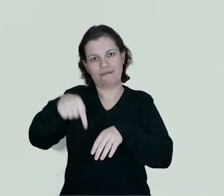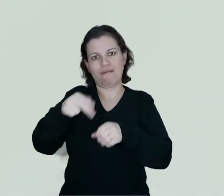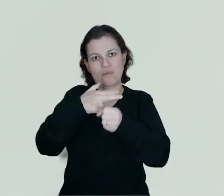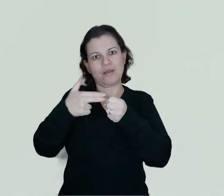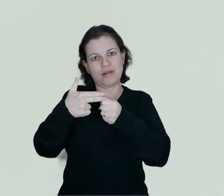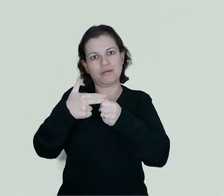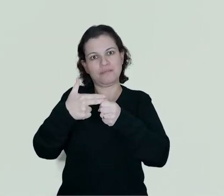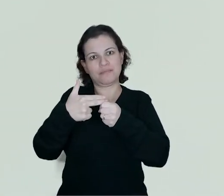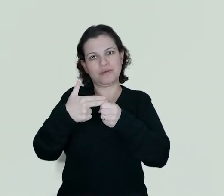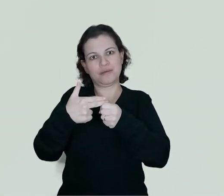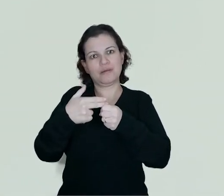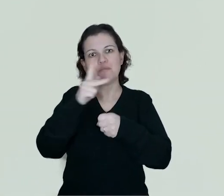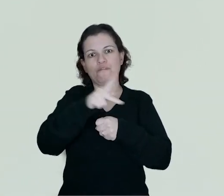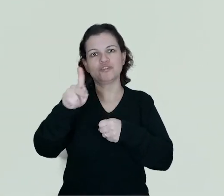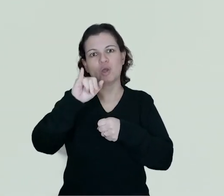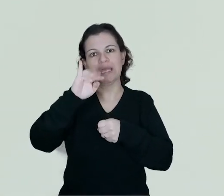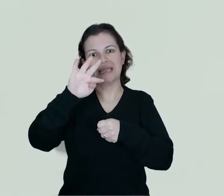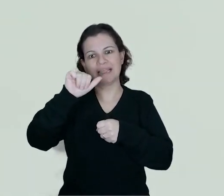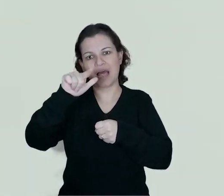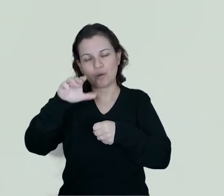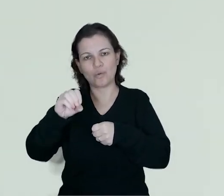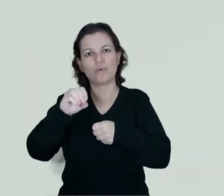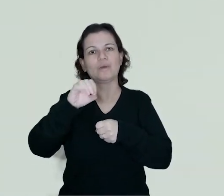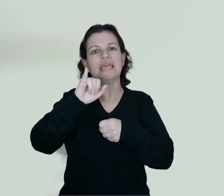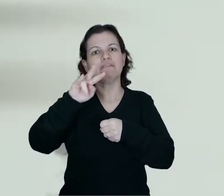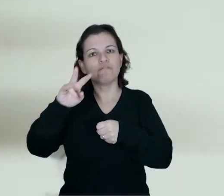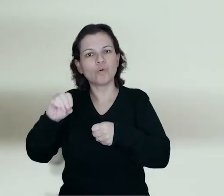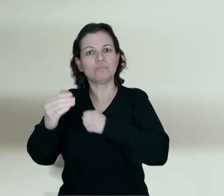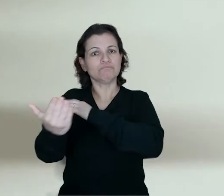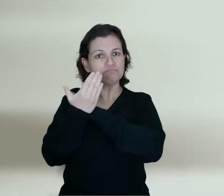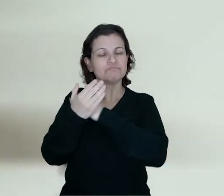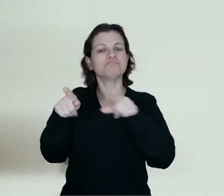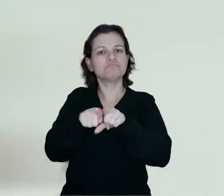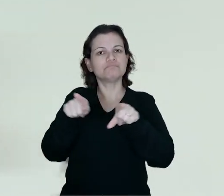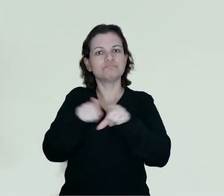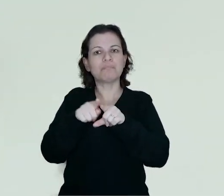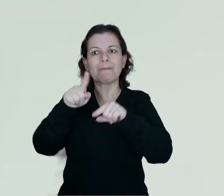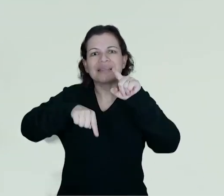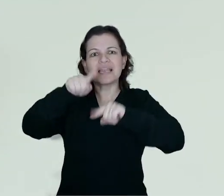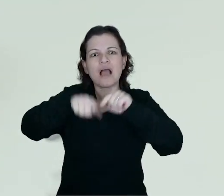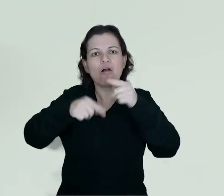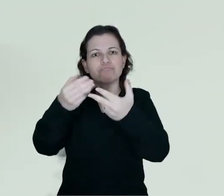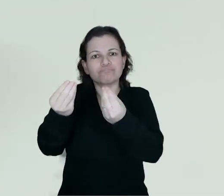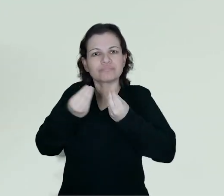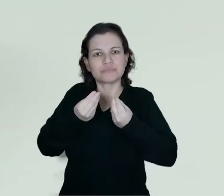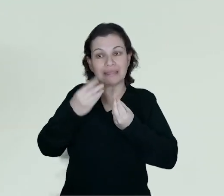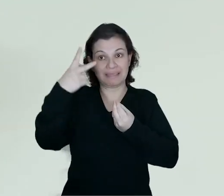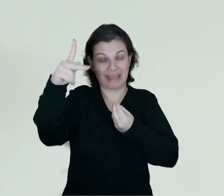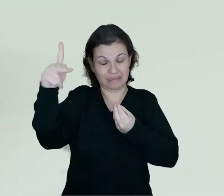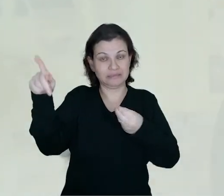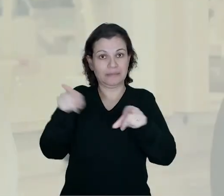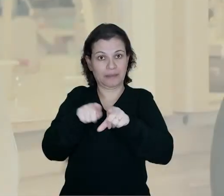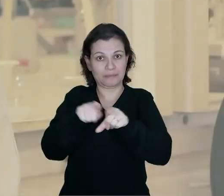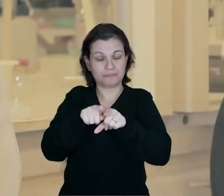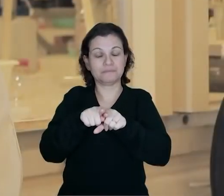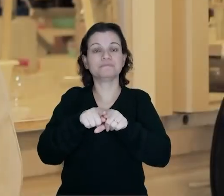de casa, do professor Ítalo e professor Ivo, que nos ajudaram com insumos e com o material